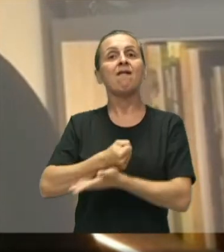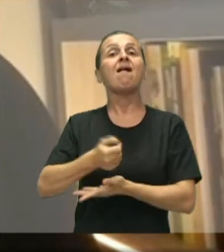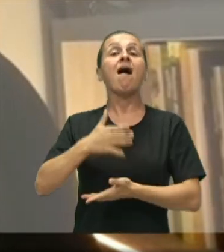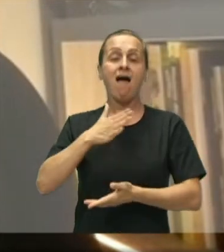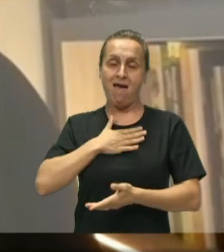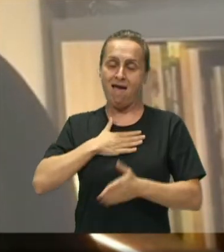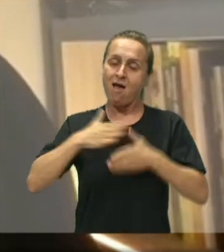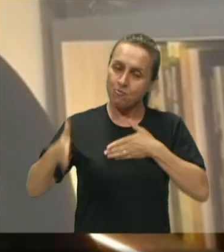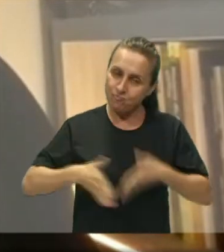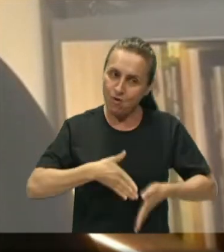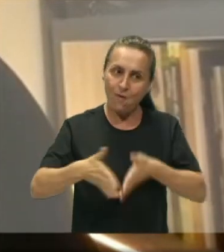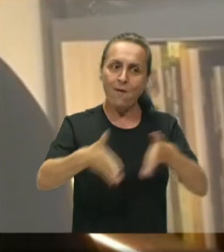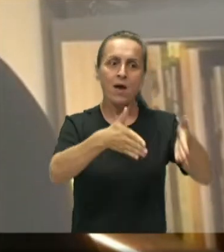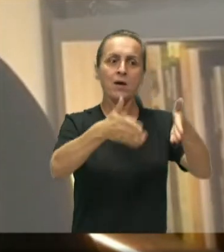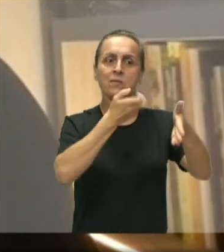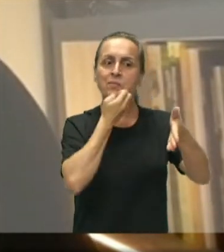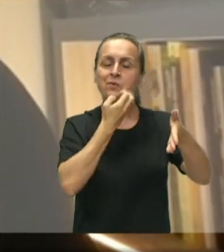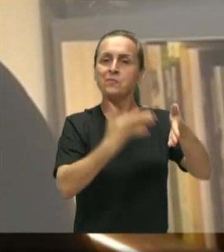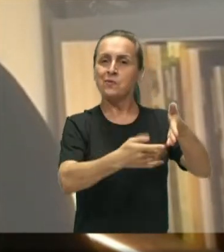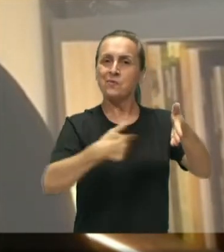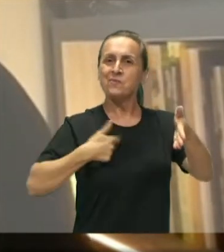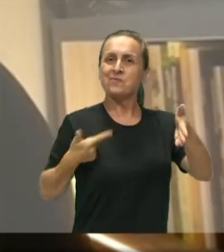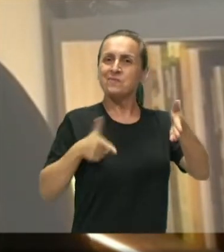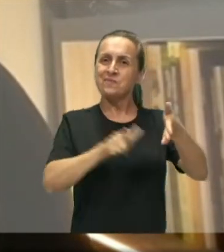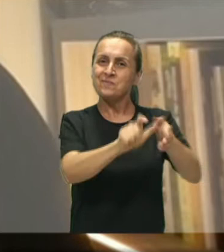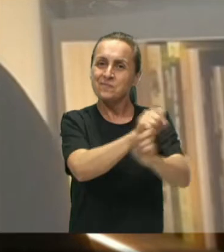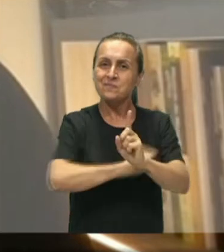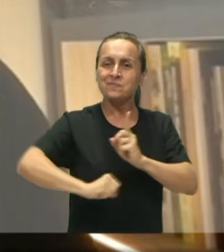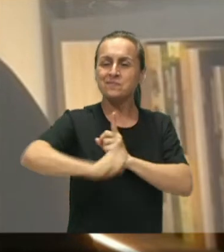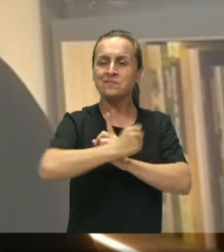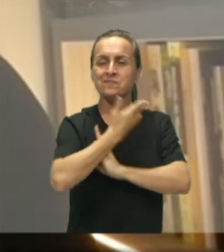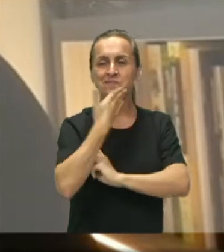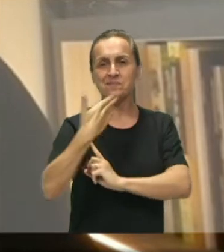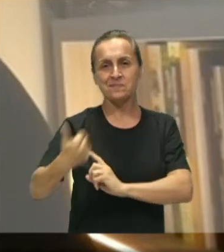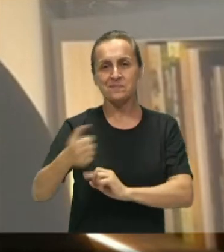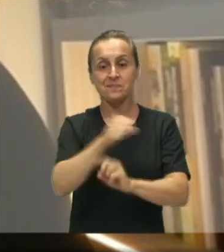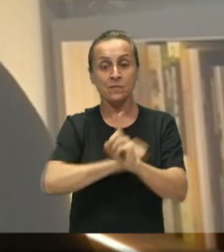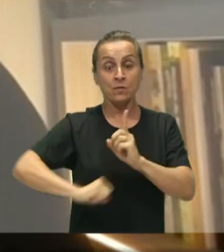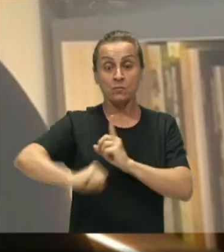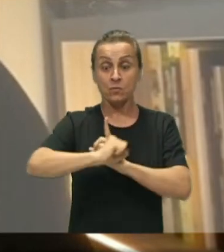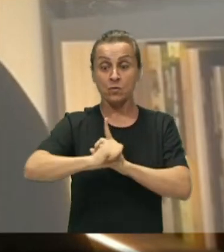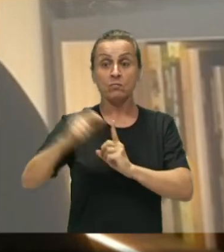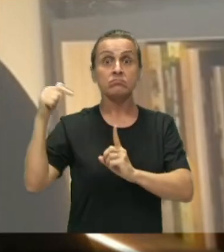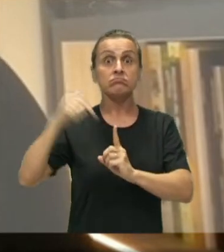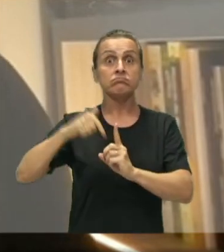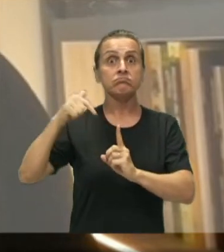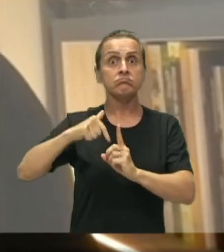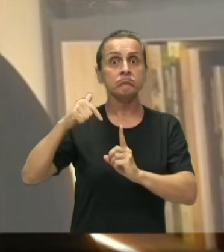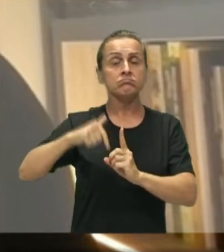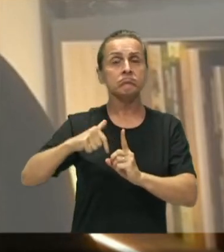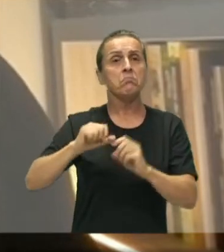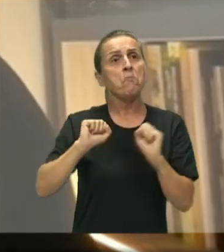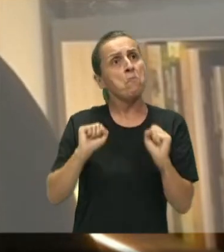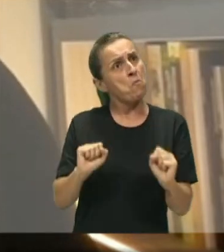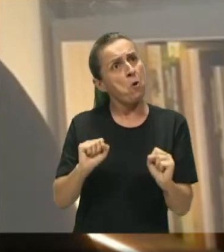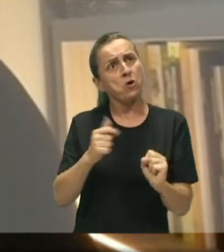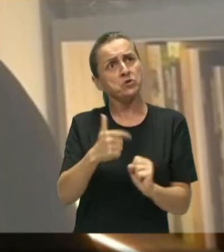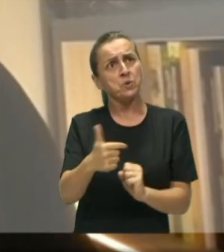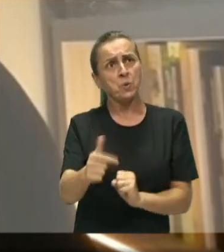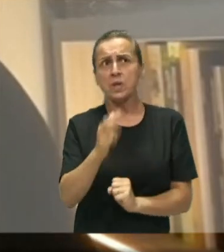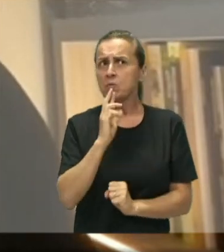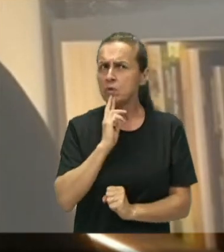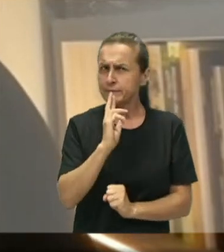é um dos grandes caminhos para a gente fazer com que tenhamos uma sociedade melhor uma sociedade que talvez ela não tenha resultado